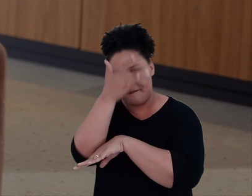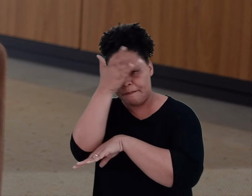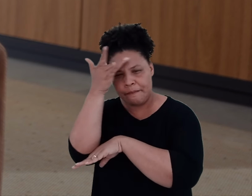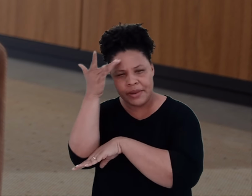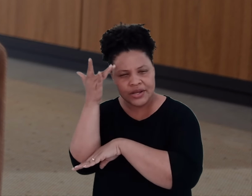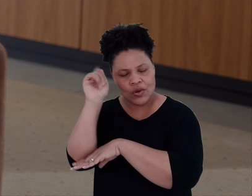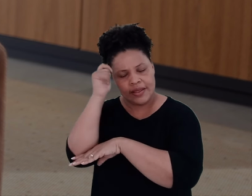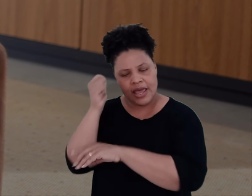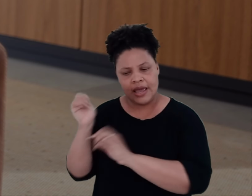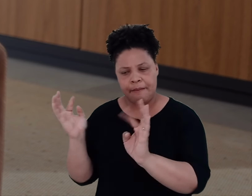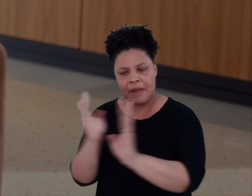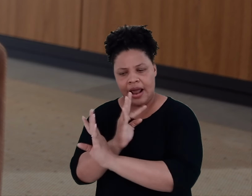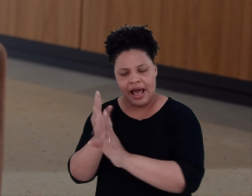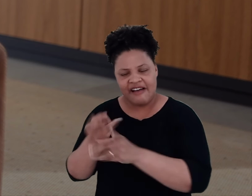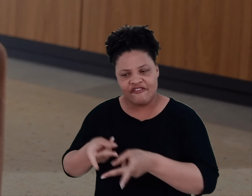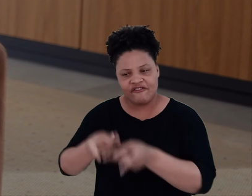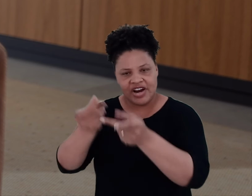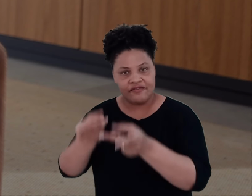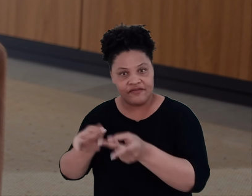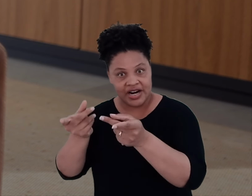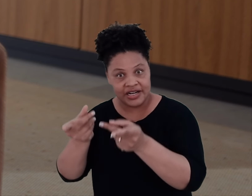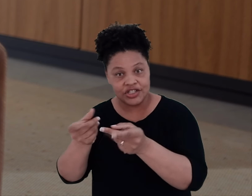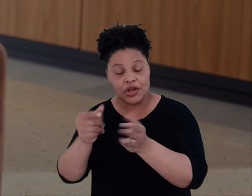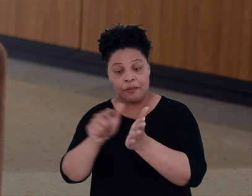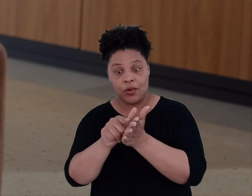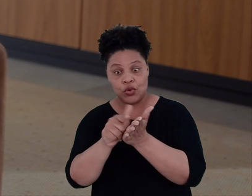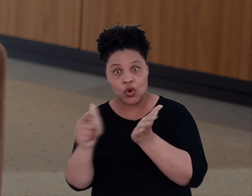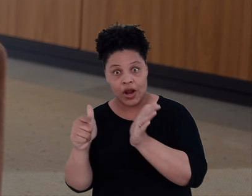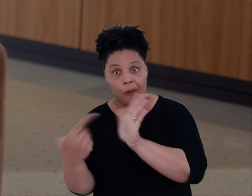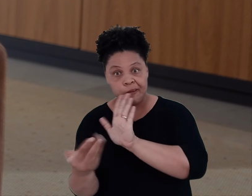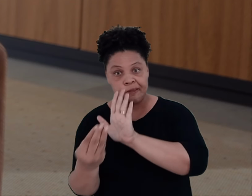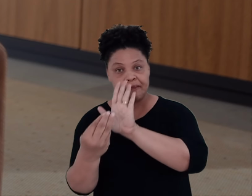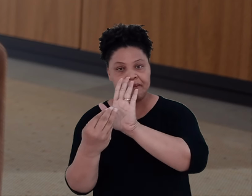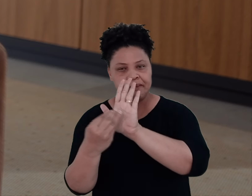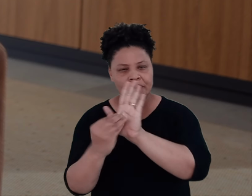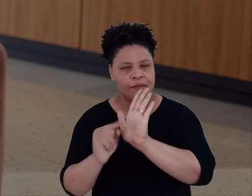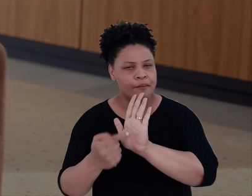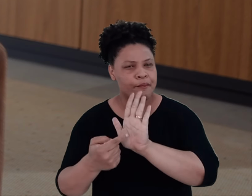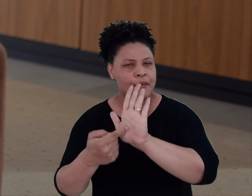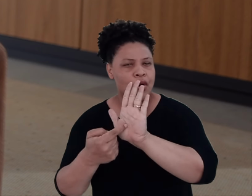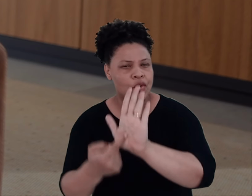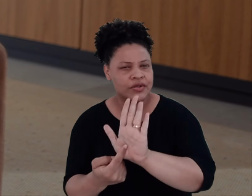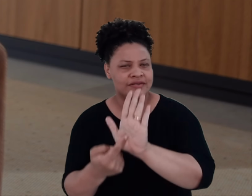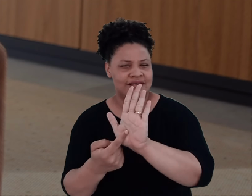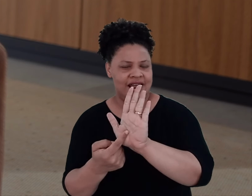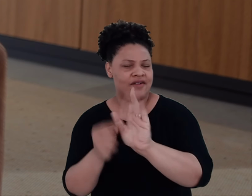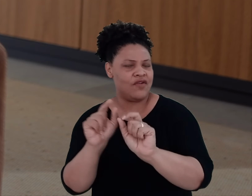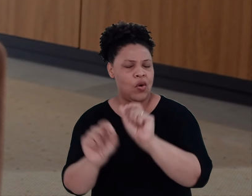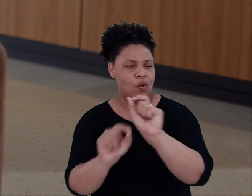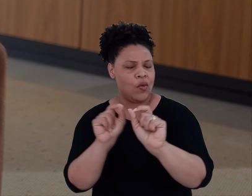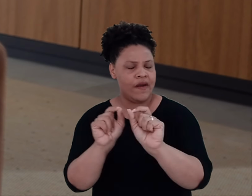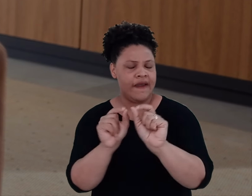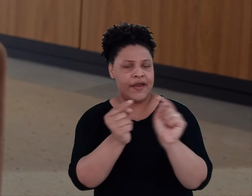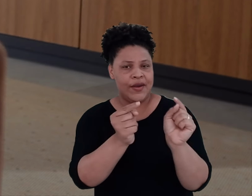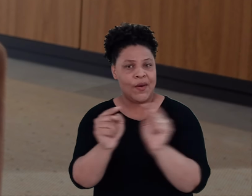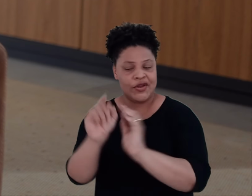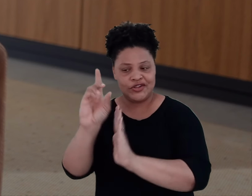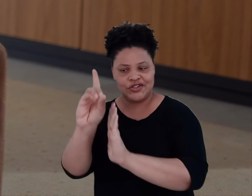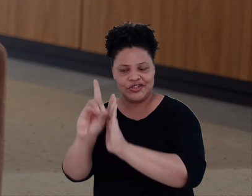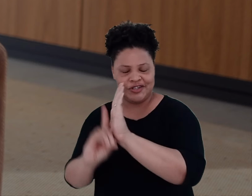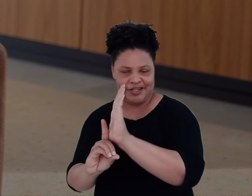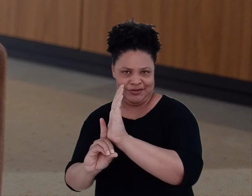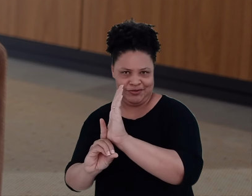Foram publicações como essa que registraram abusos e situações de violações de direitos. Um desses casos é a morte